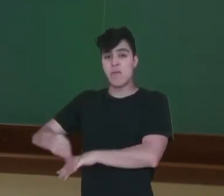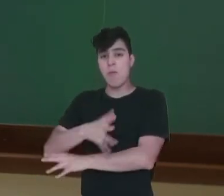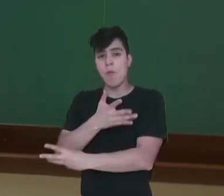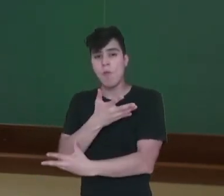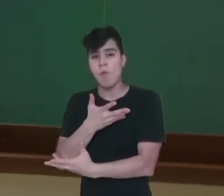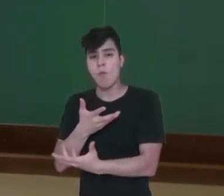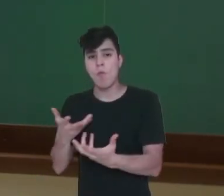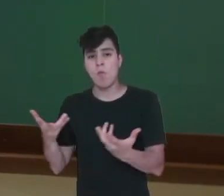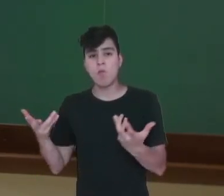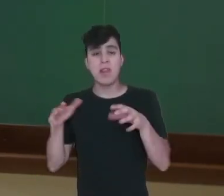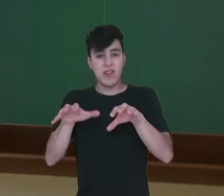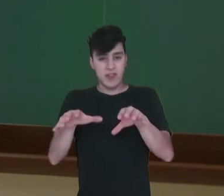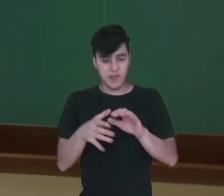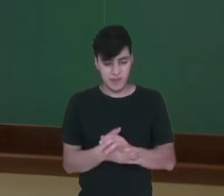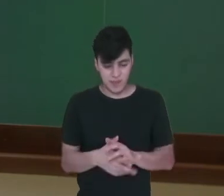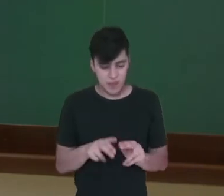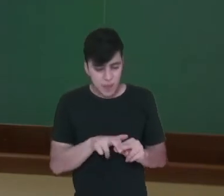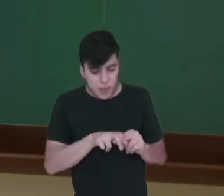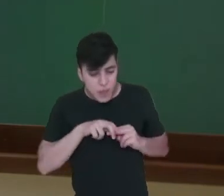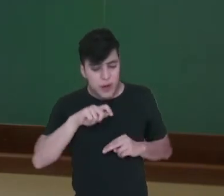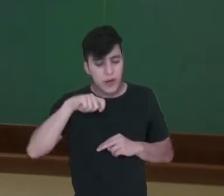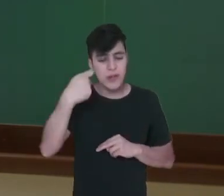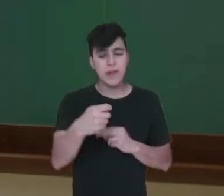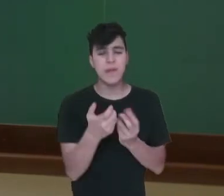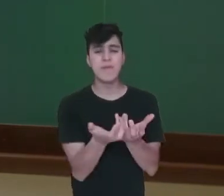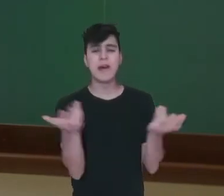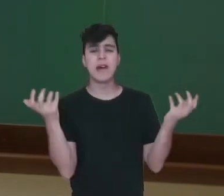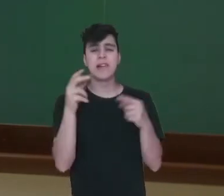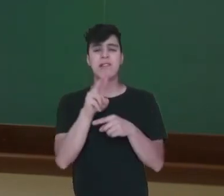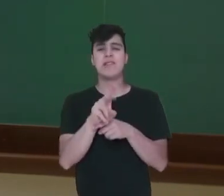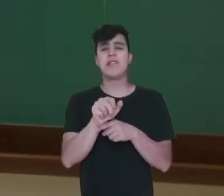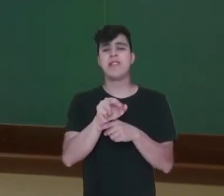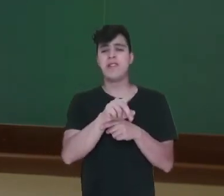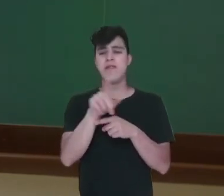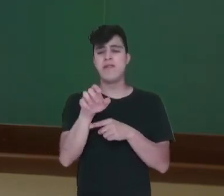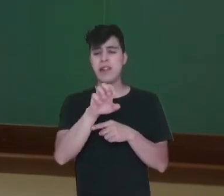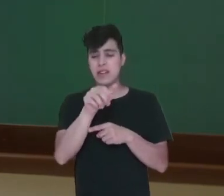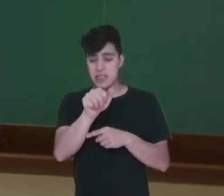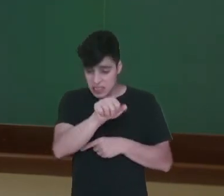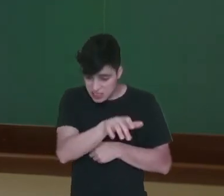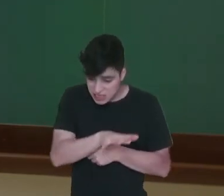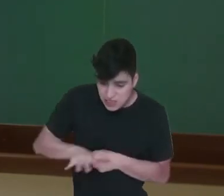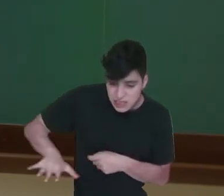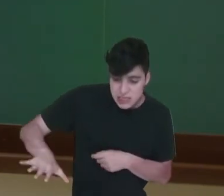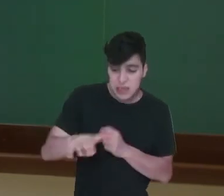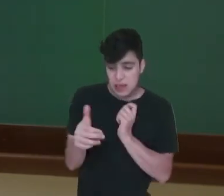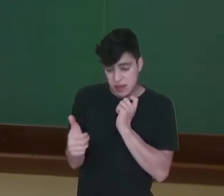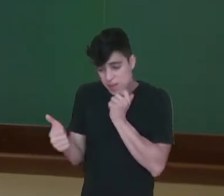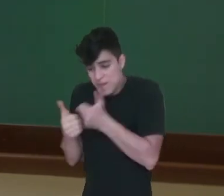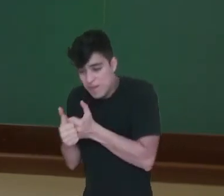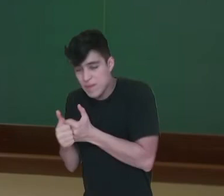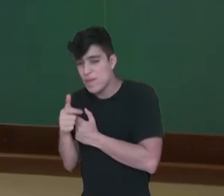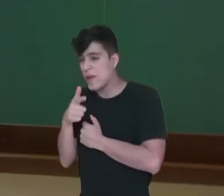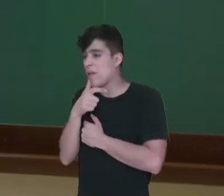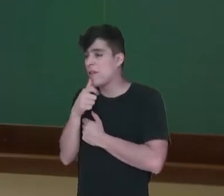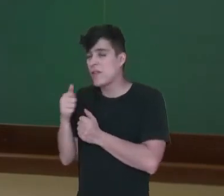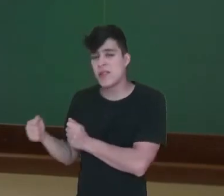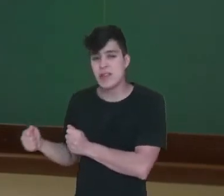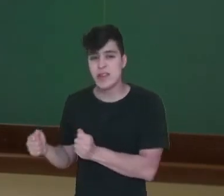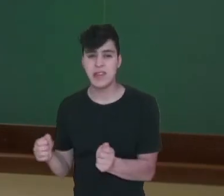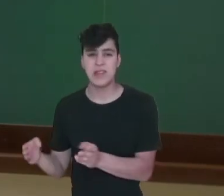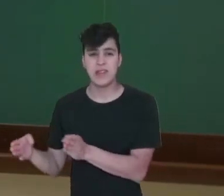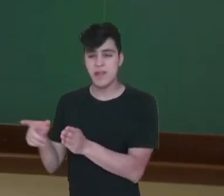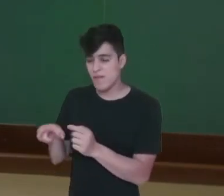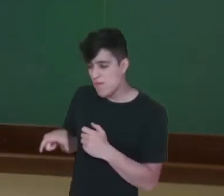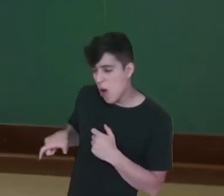rios, certo? Por isso a gente chama de mata de várzea, né? Porque é a área ali nas margens dos rios, próximo dos